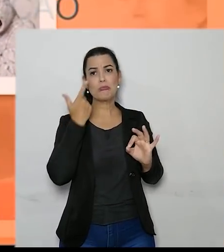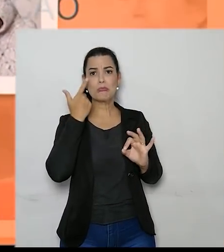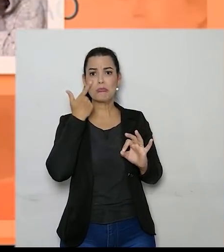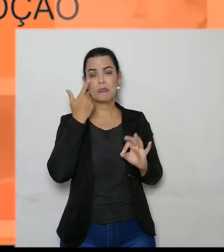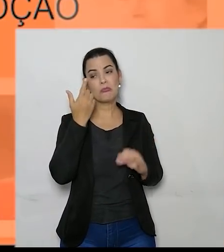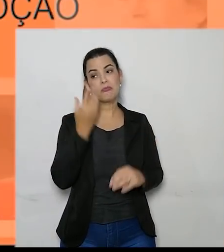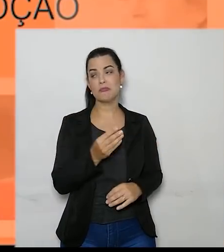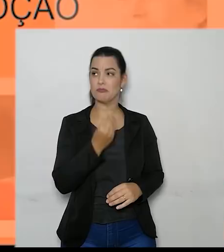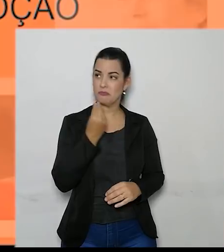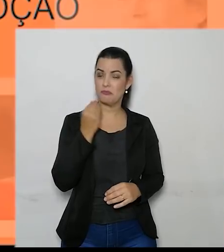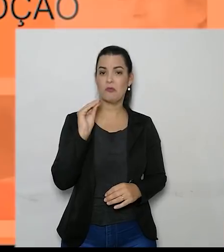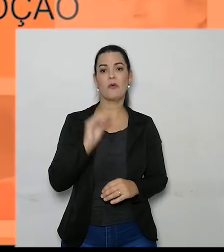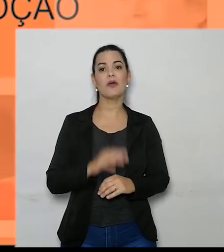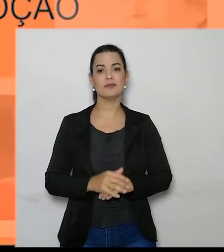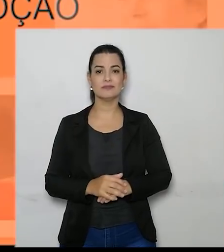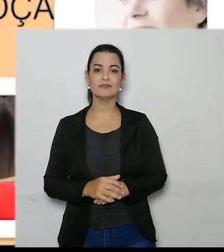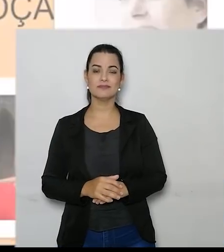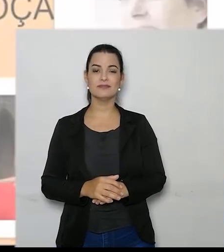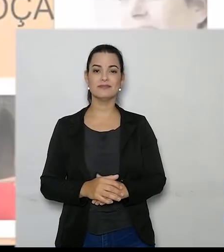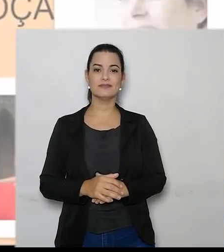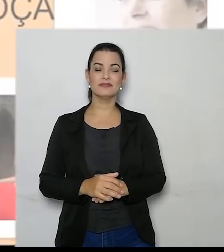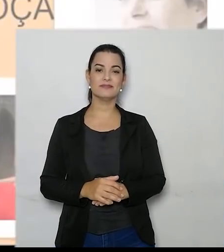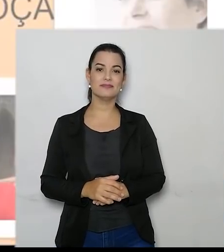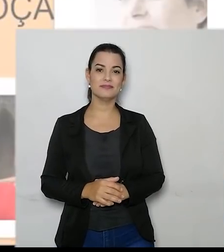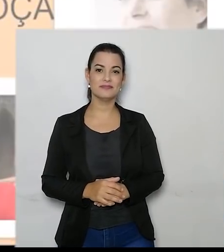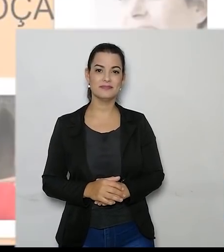vamos colocar para cá.